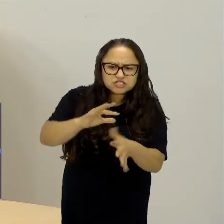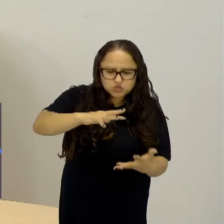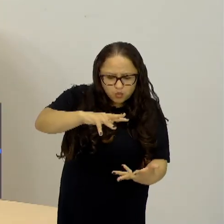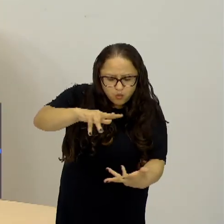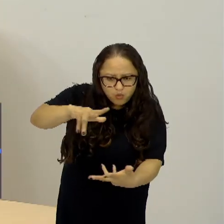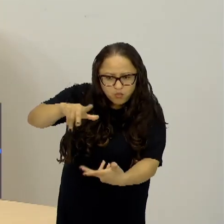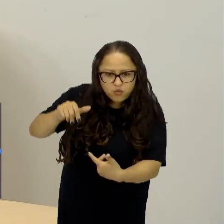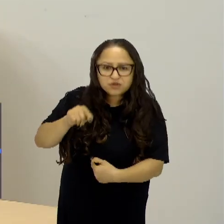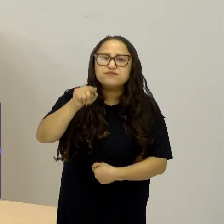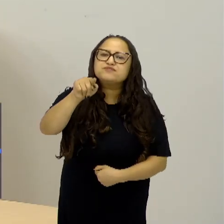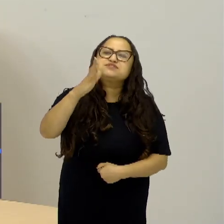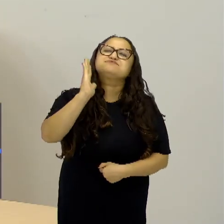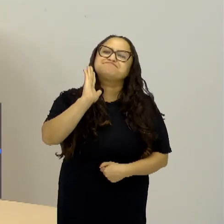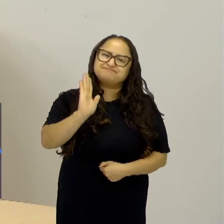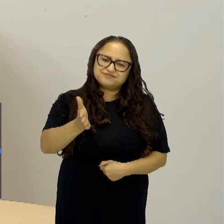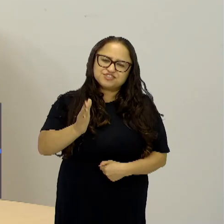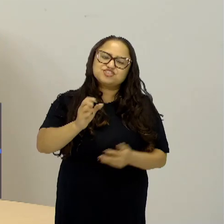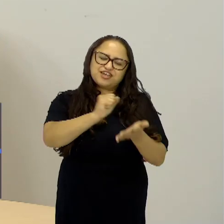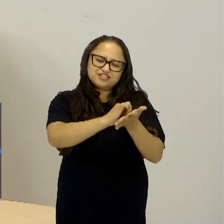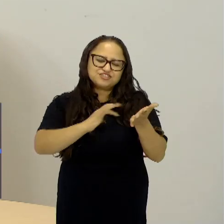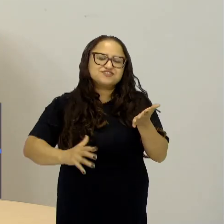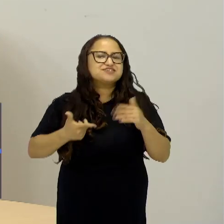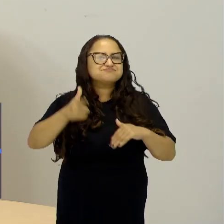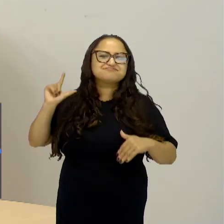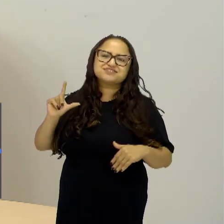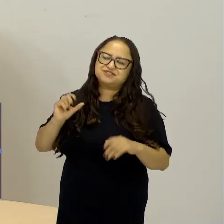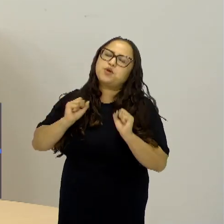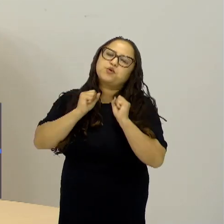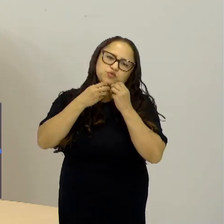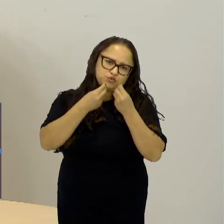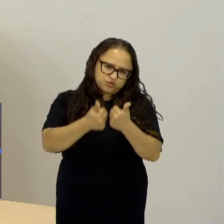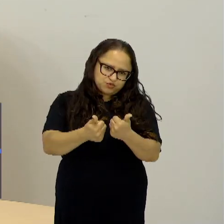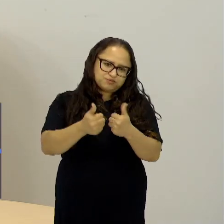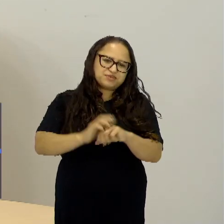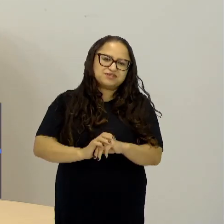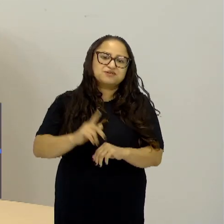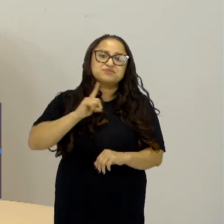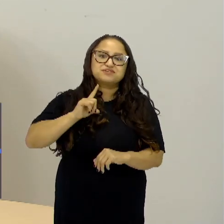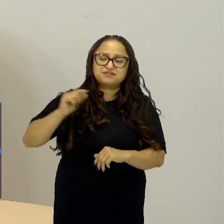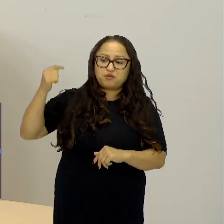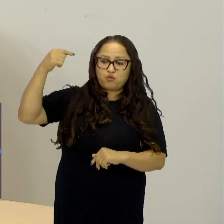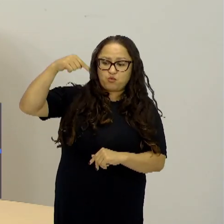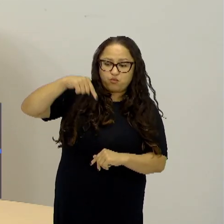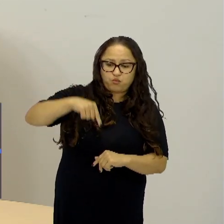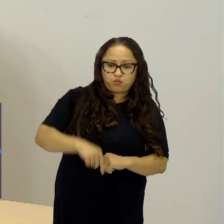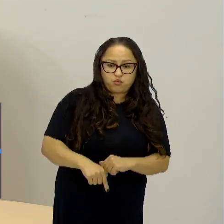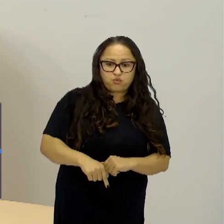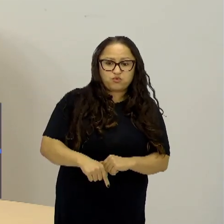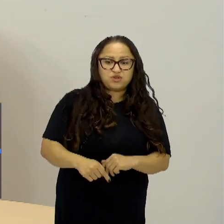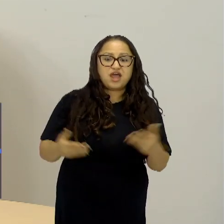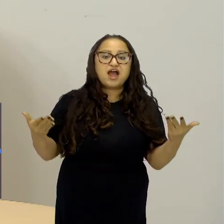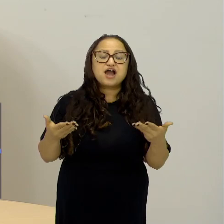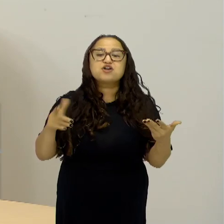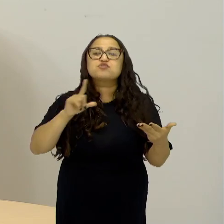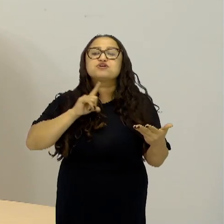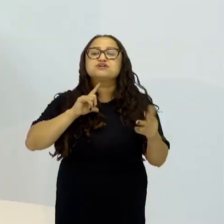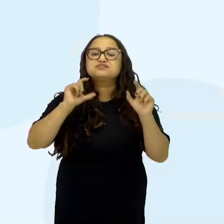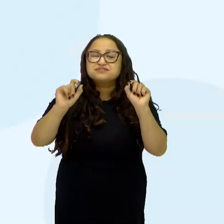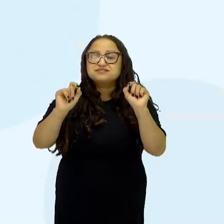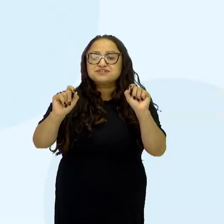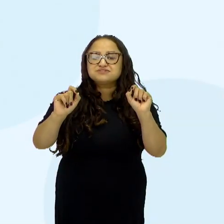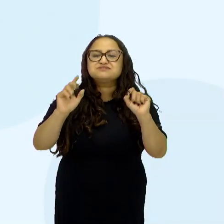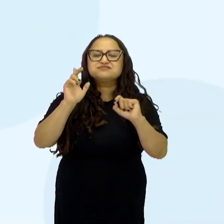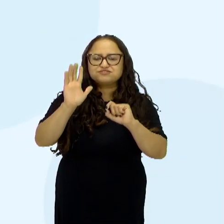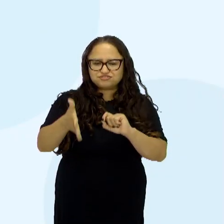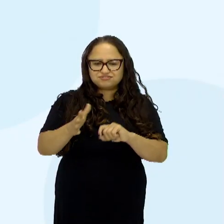Vocês já fizeram o exercício que era o próximo, né? Mas tudo bem, porque essa era para ir decrescendo. Agora sim, ó, eu tenho uma outra que vocês já